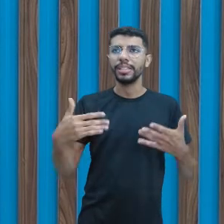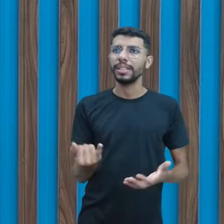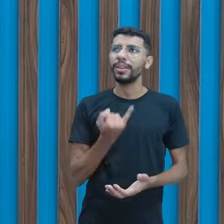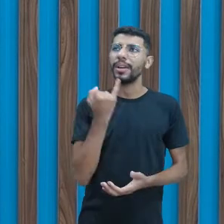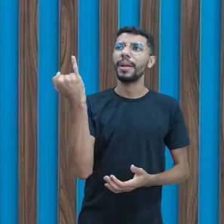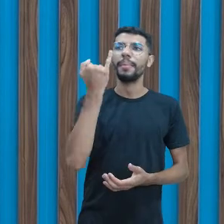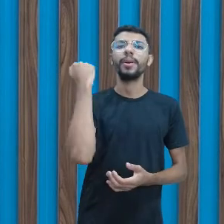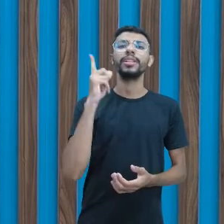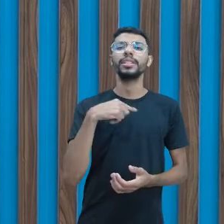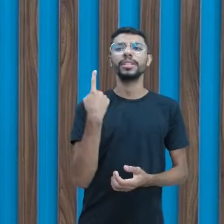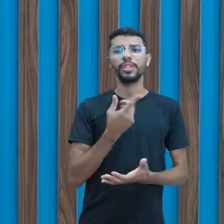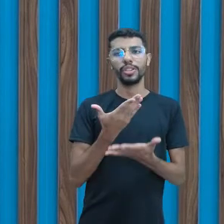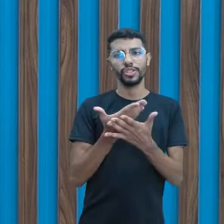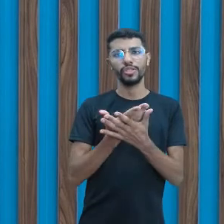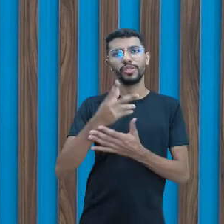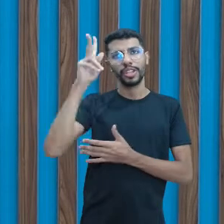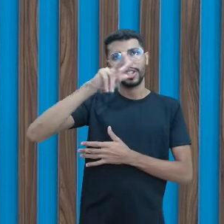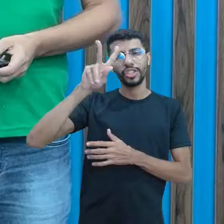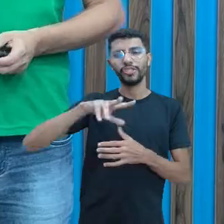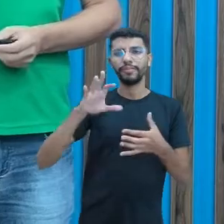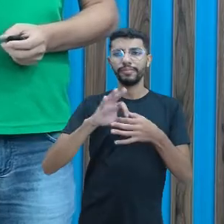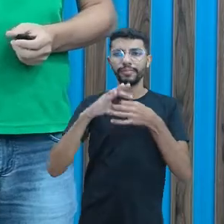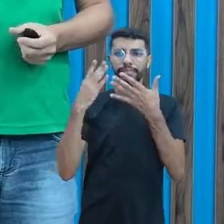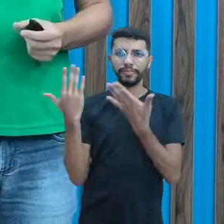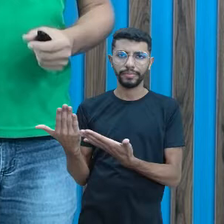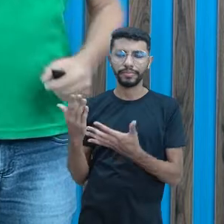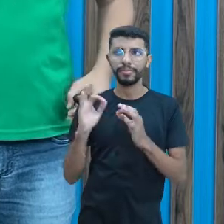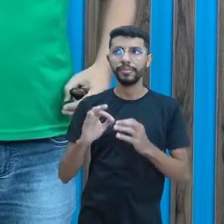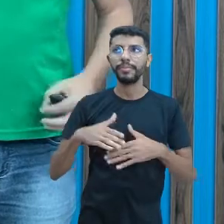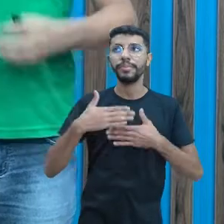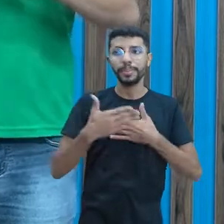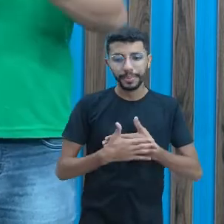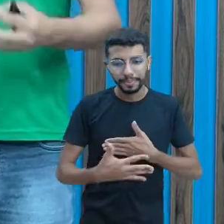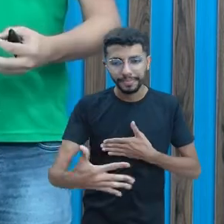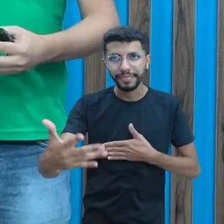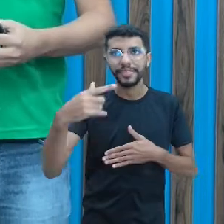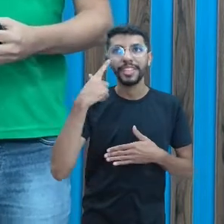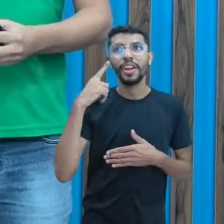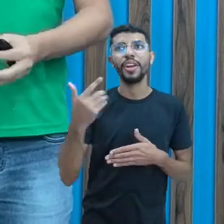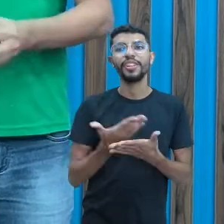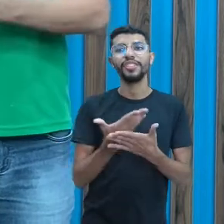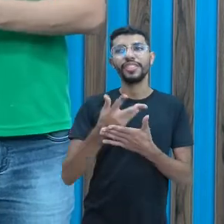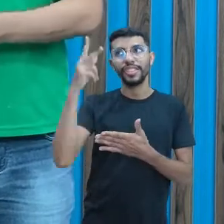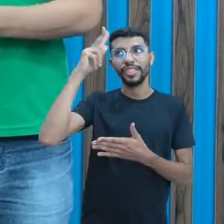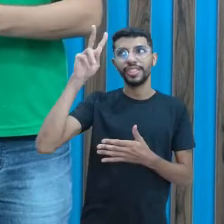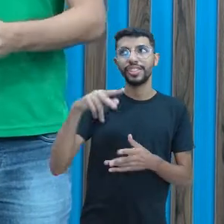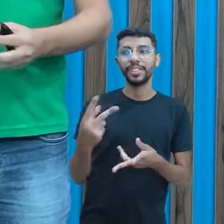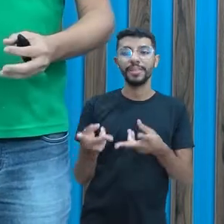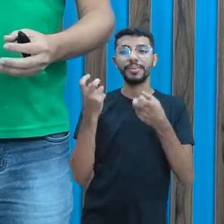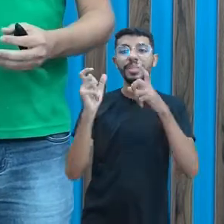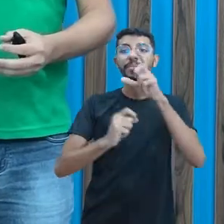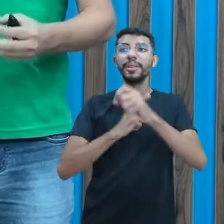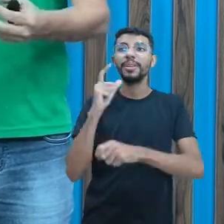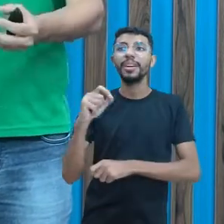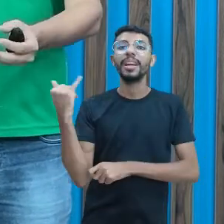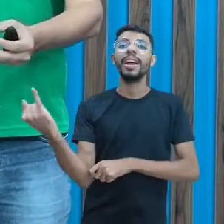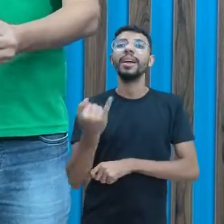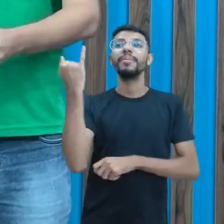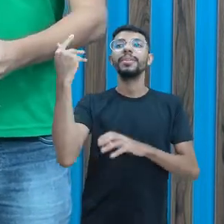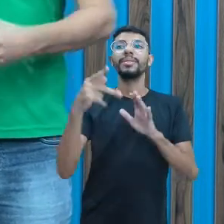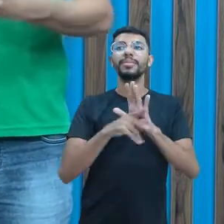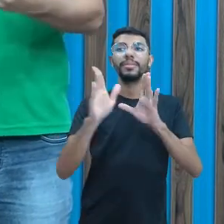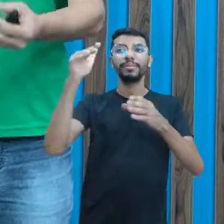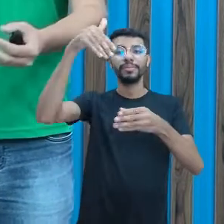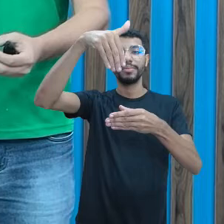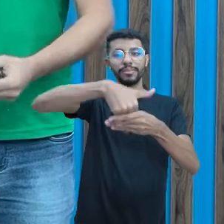gente estudar a história nesse sentido. Então, aí, vamos avançando, né, nessa vibe de estudar a história e aí já reconhecer a importância, por exemplo, das